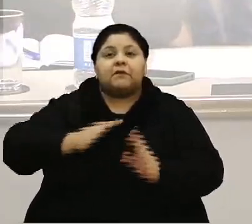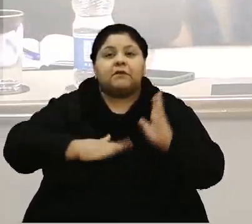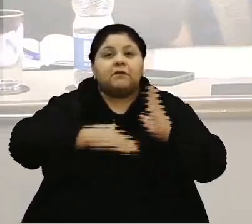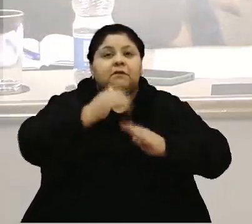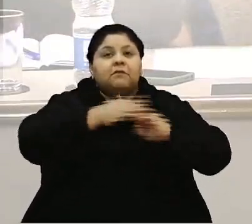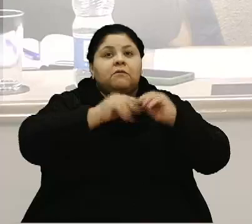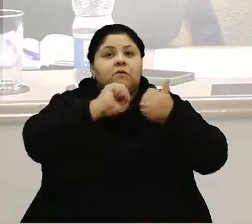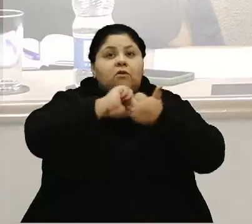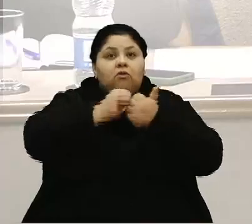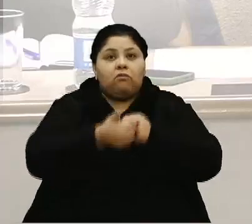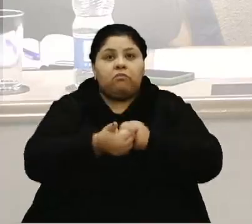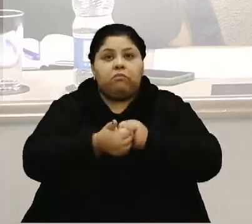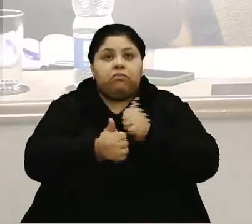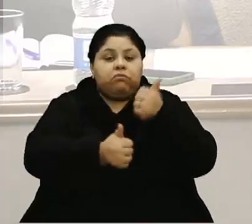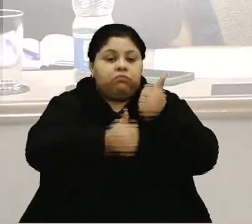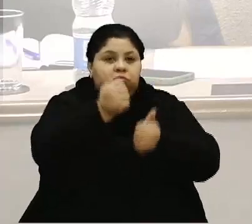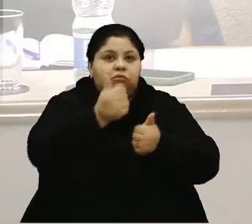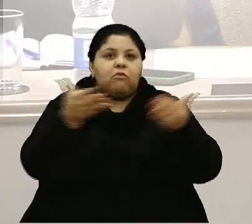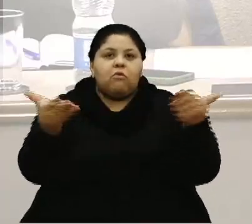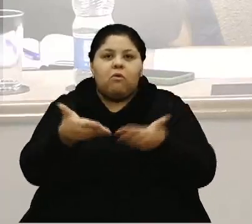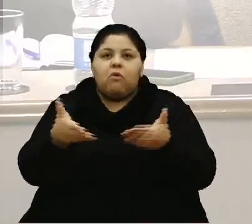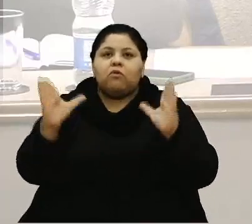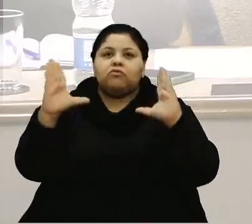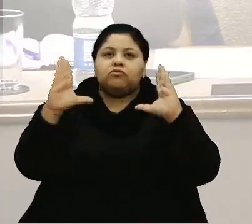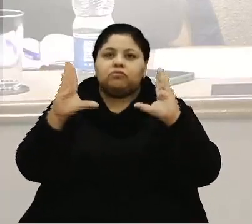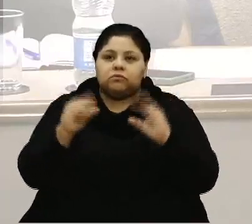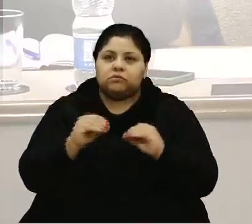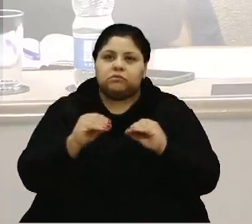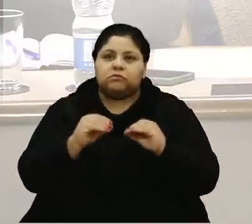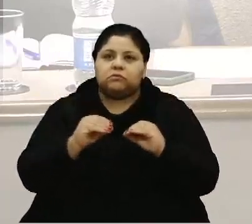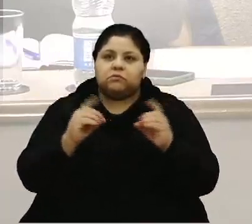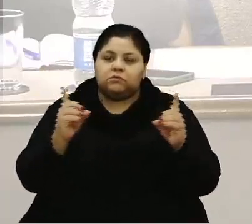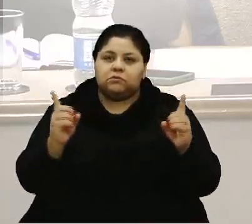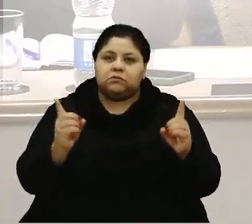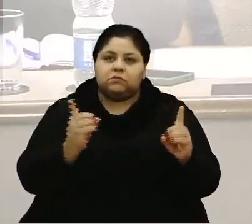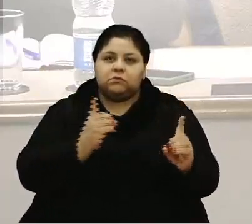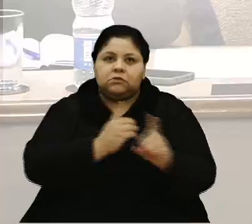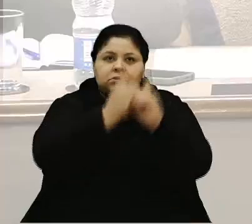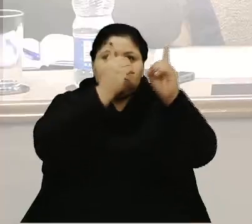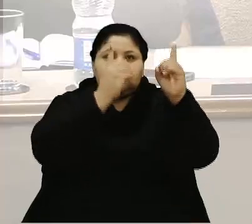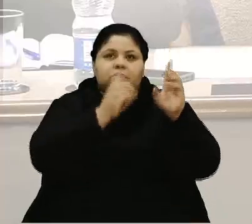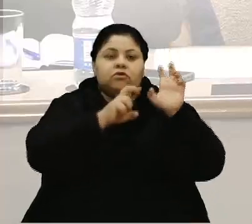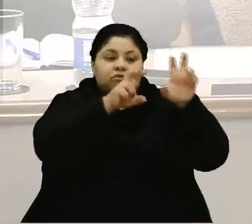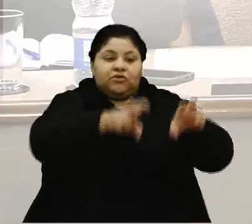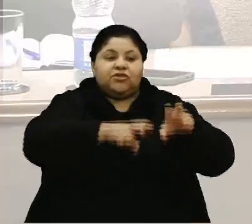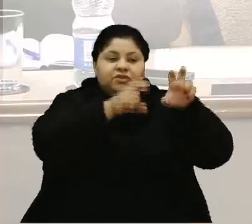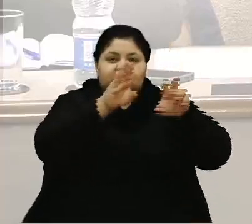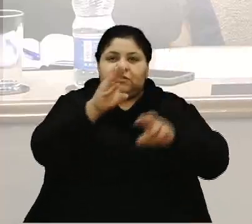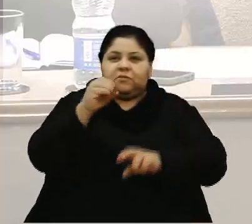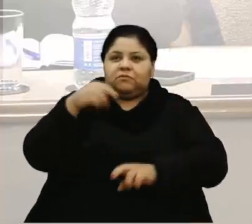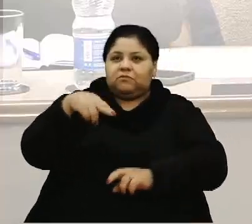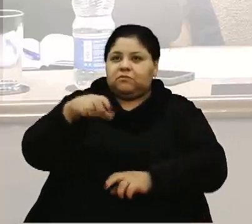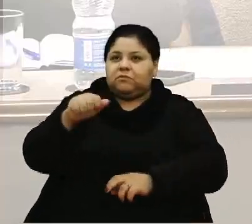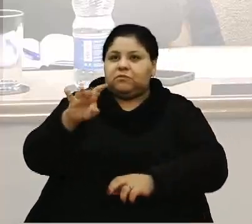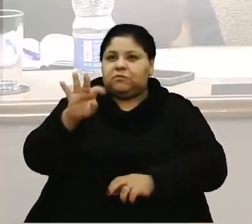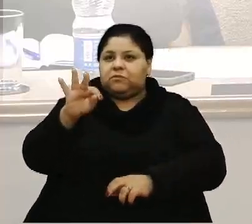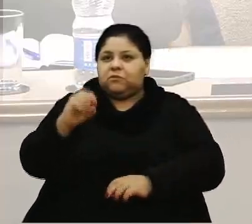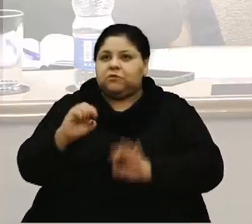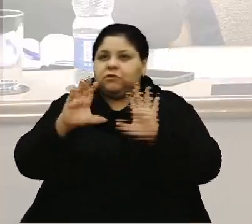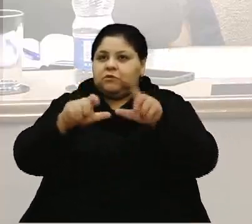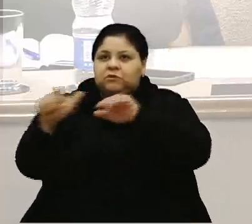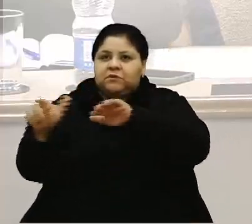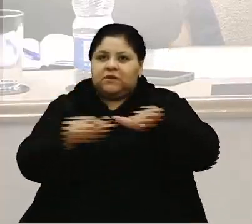esporte, joga futebol. Hoje à noite nós teremos um encontro na Chácara Bonato. Todas as semanas, nas